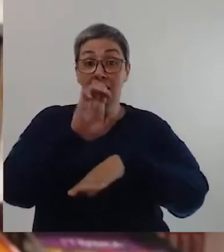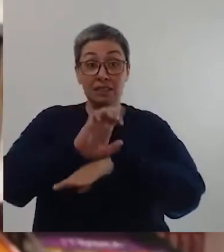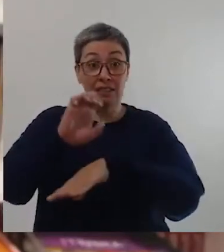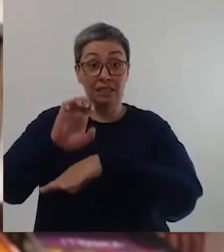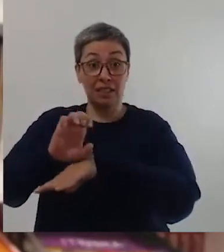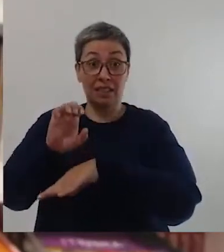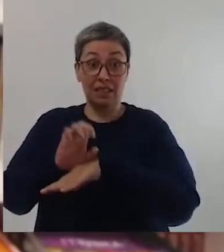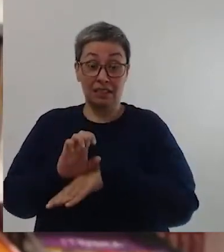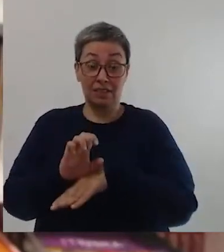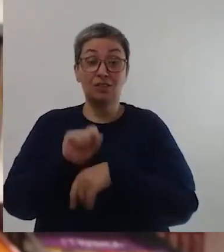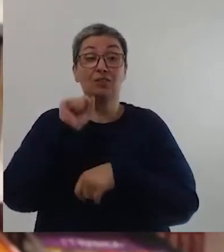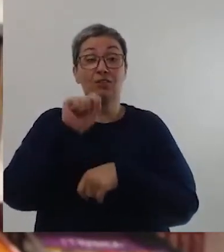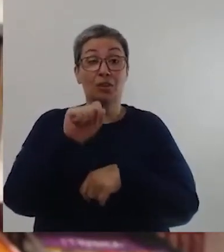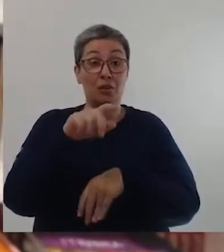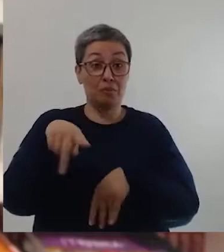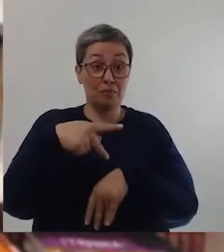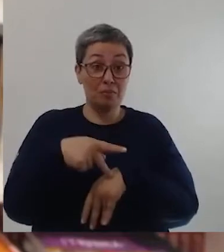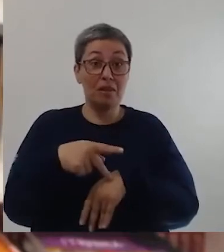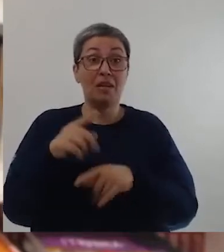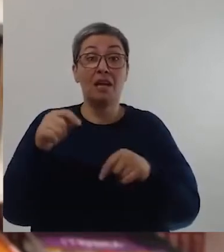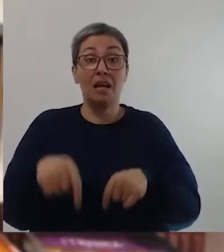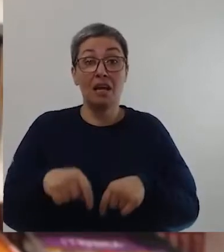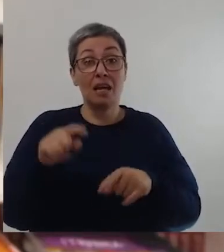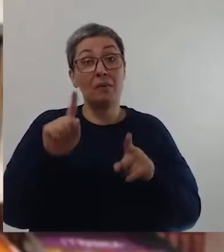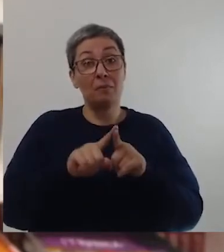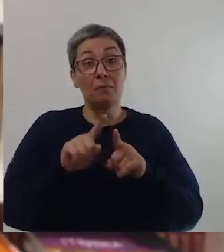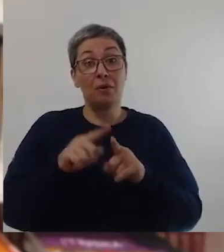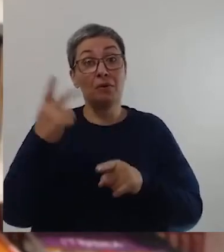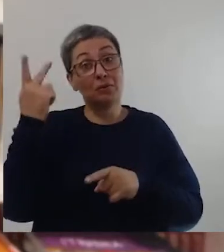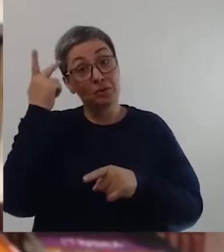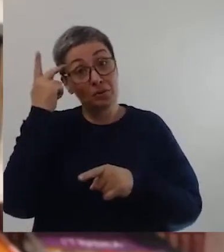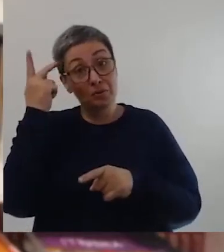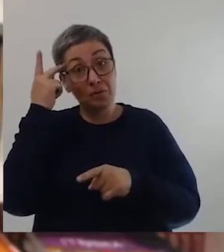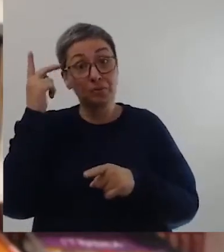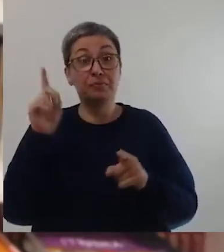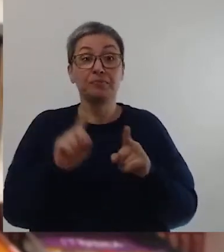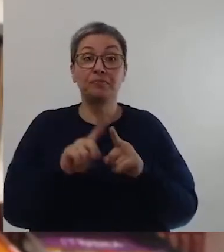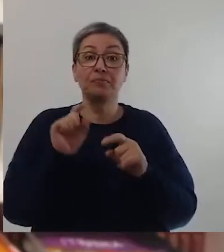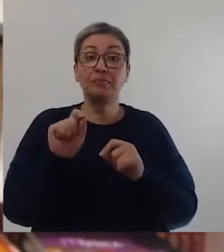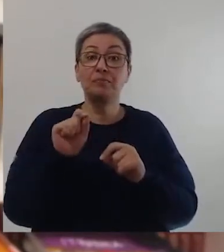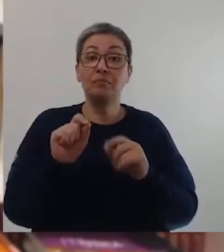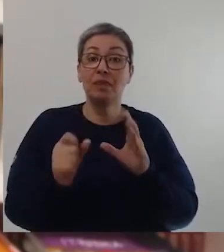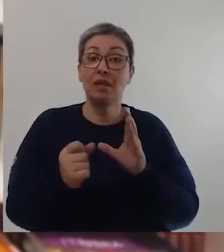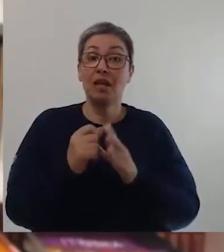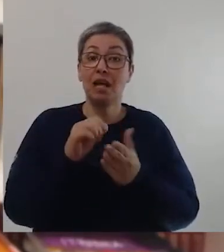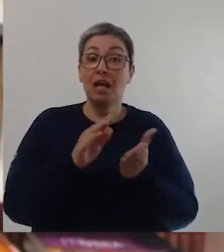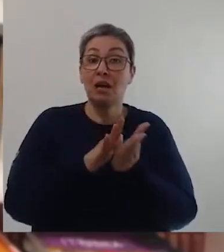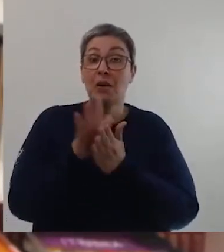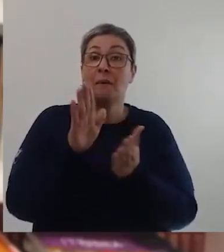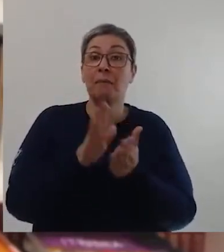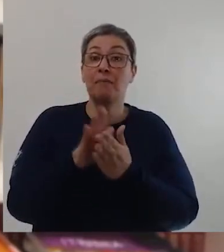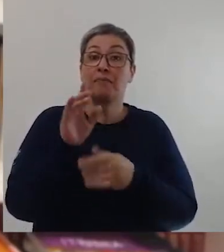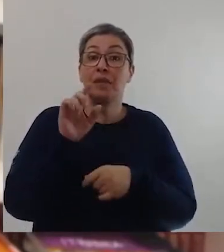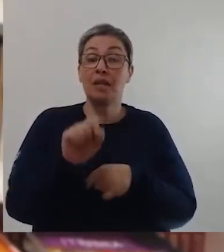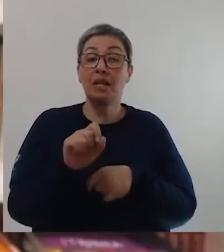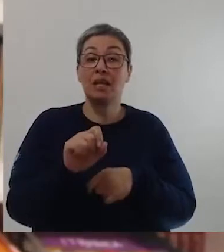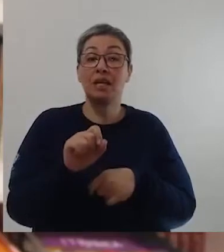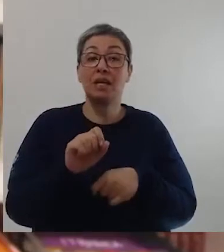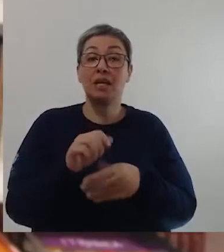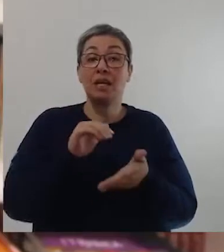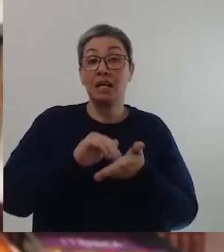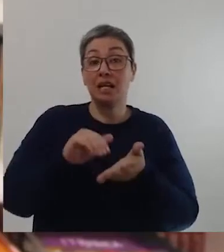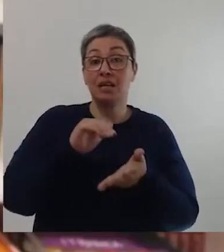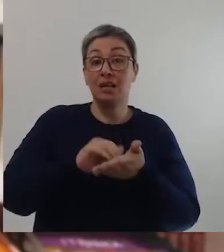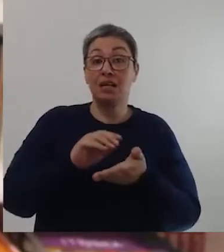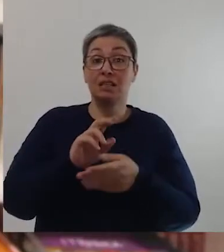Unidade da Federação aqui em São Paulo a emissão é a